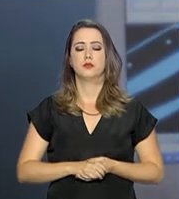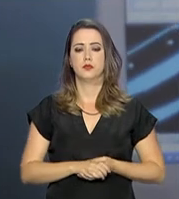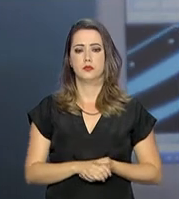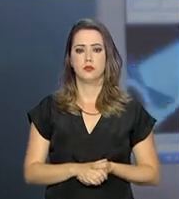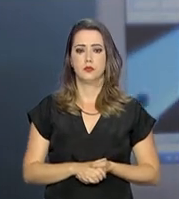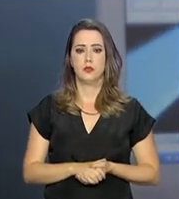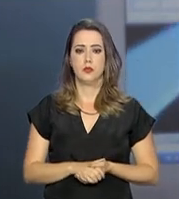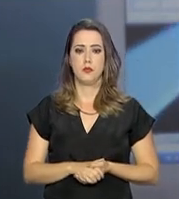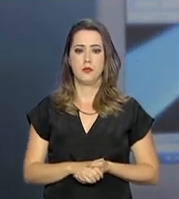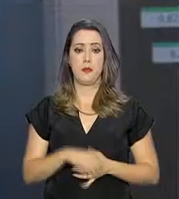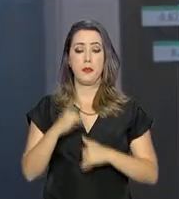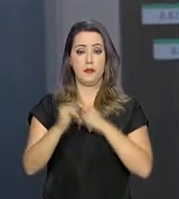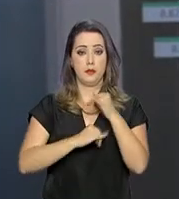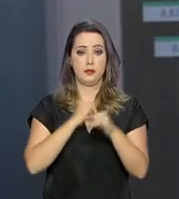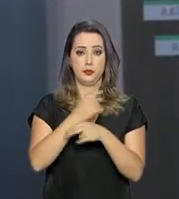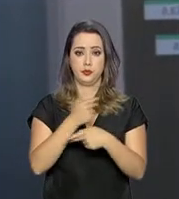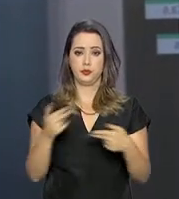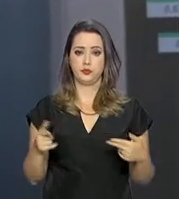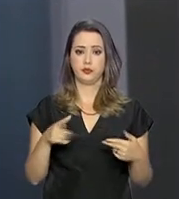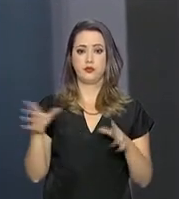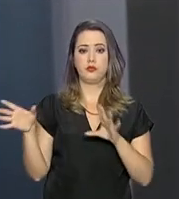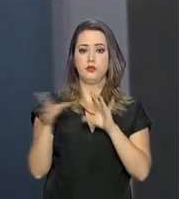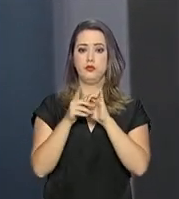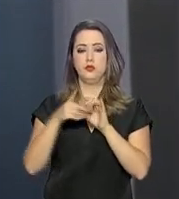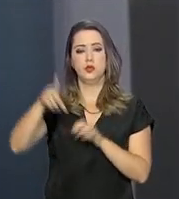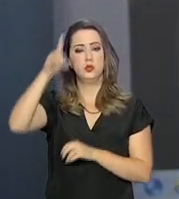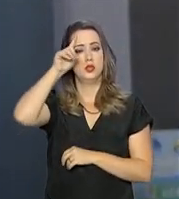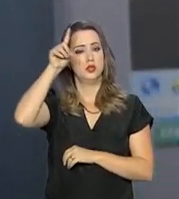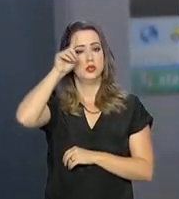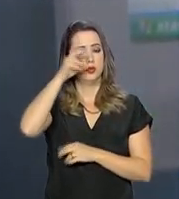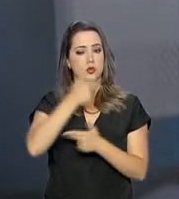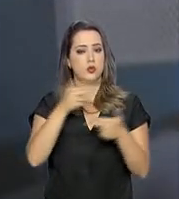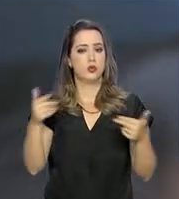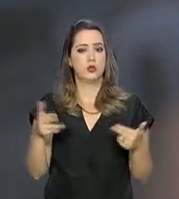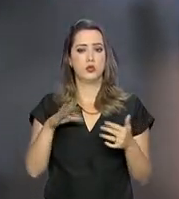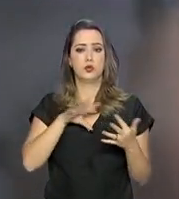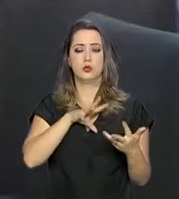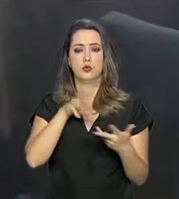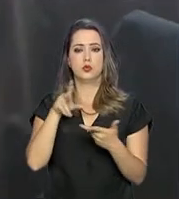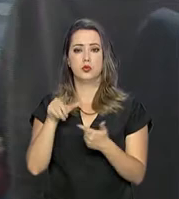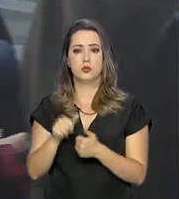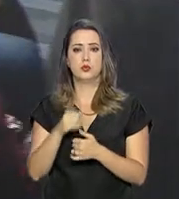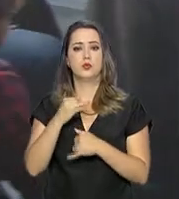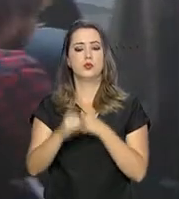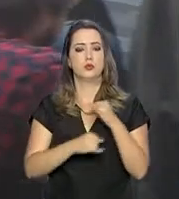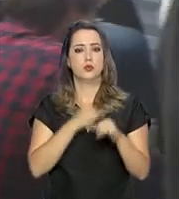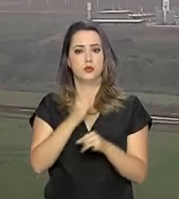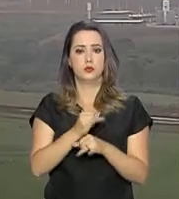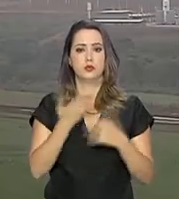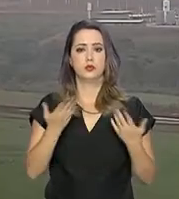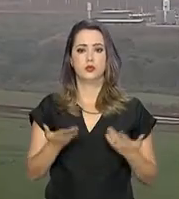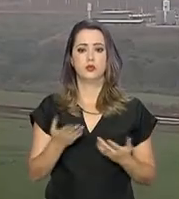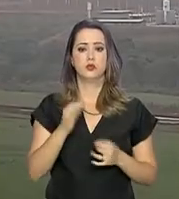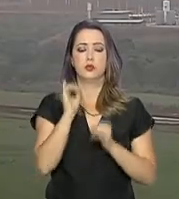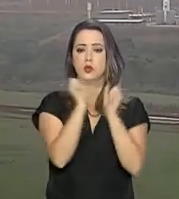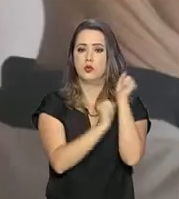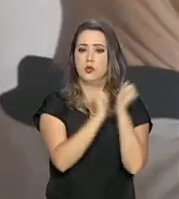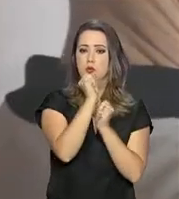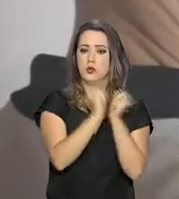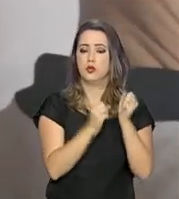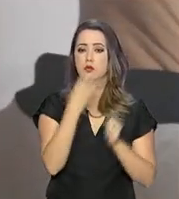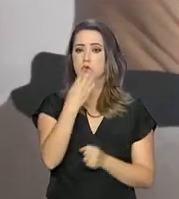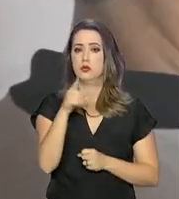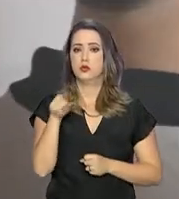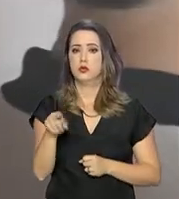a internet das coisas conecta no dia-a-dia objetos à rede mundial de computadores com a indústria